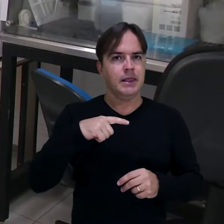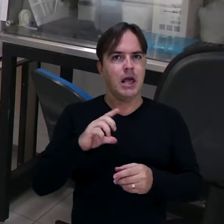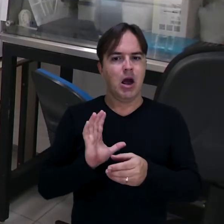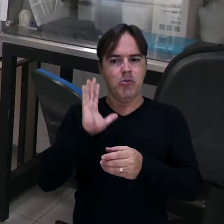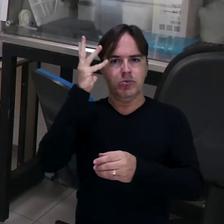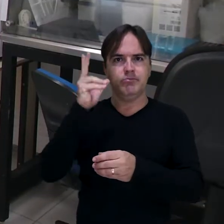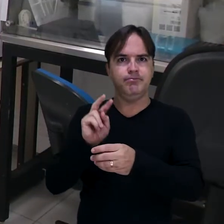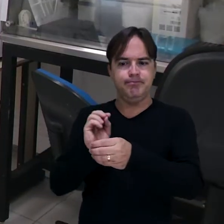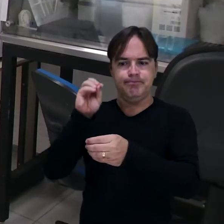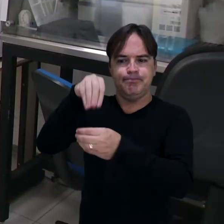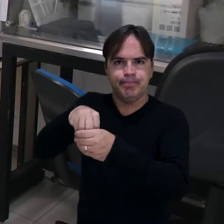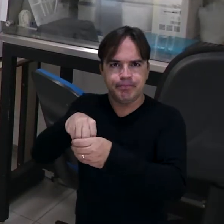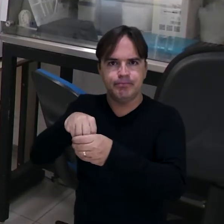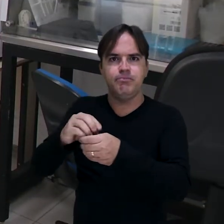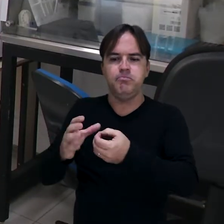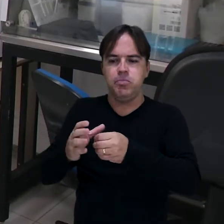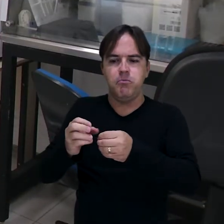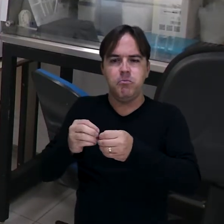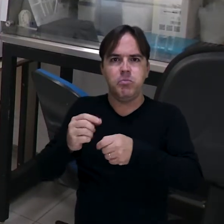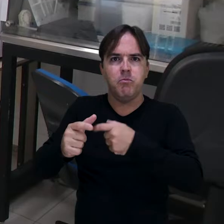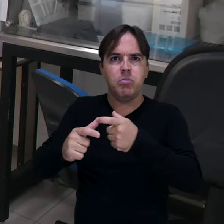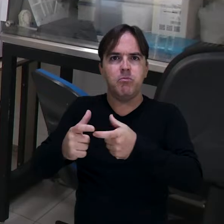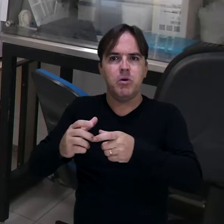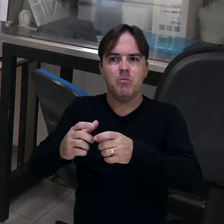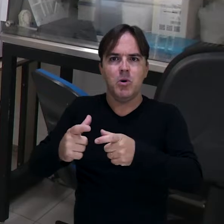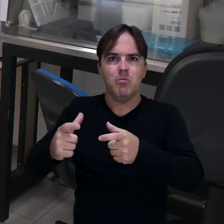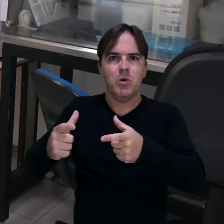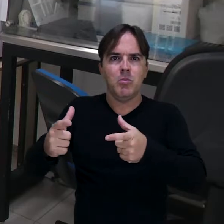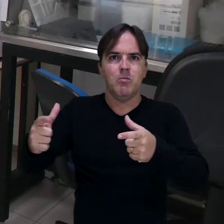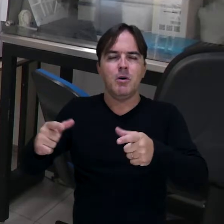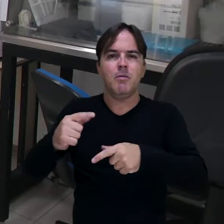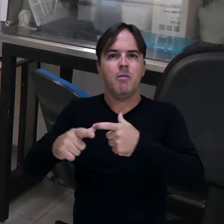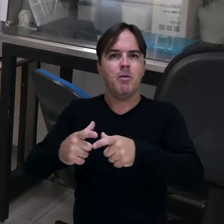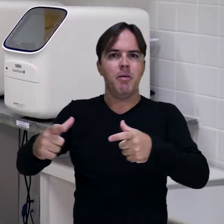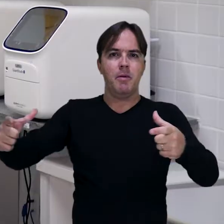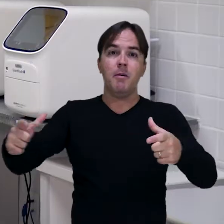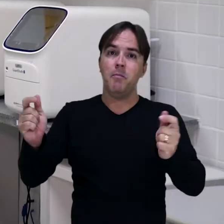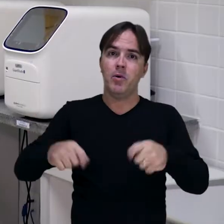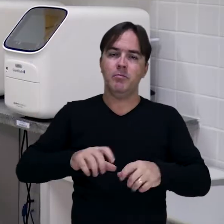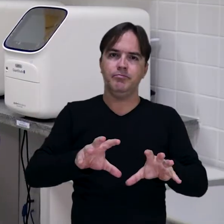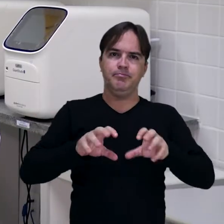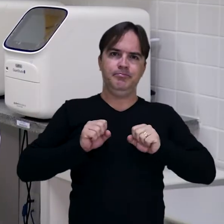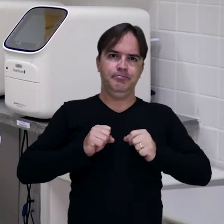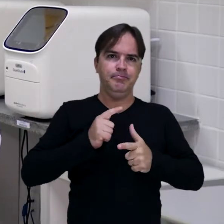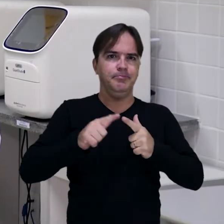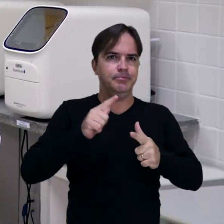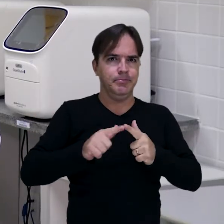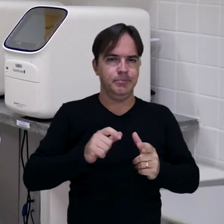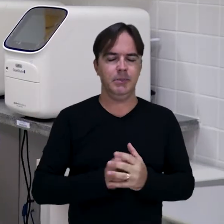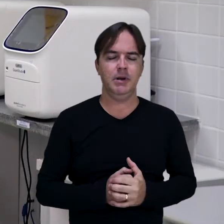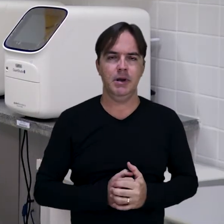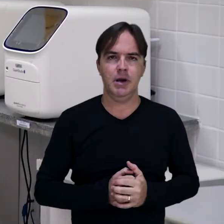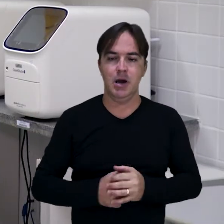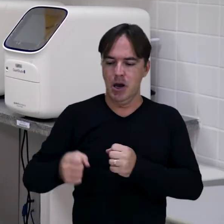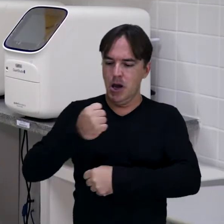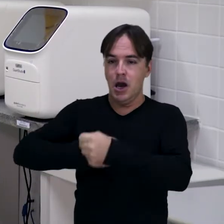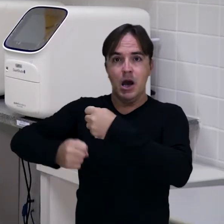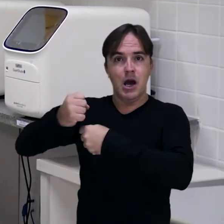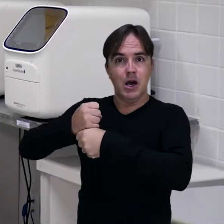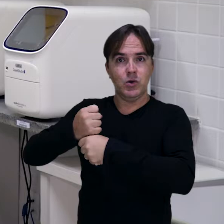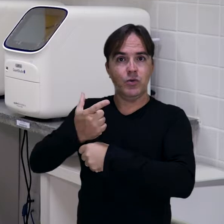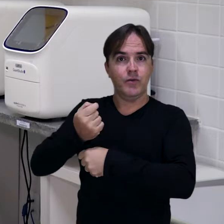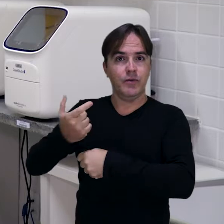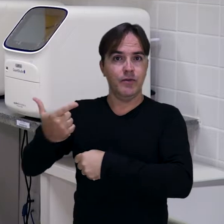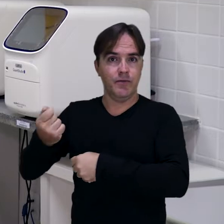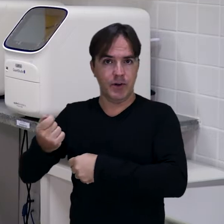vírus consiga entrar na célula e se replicar para prosseguir com a infecção. O projeto ele iniciou em julho de 2020 até